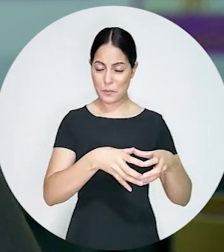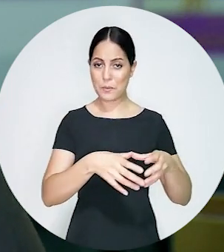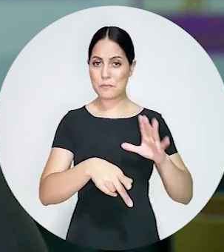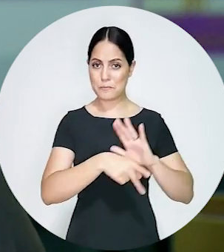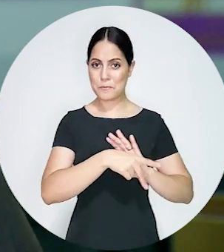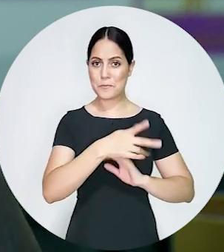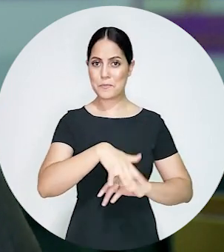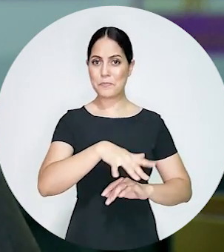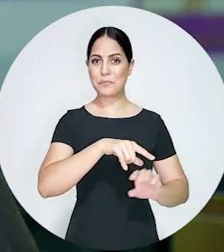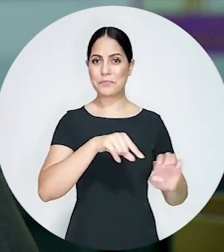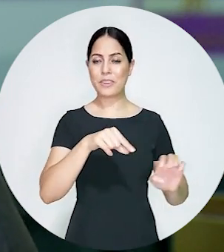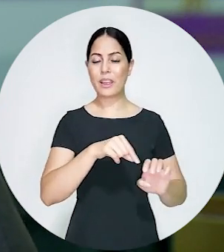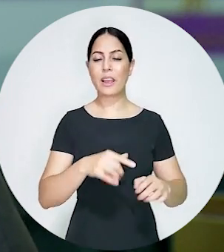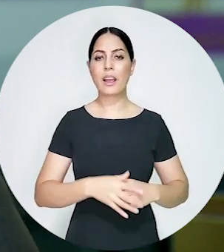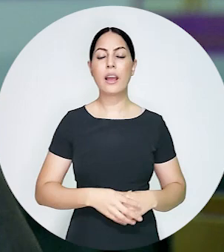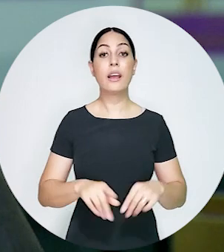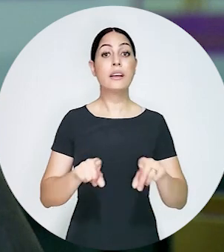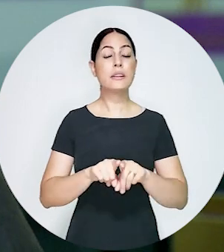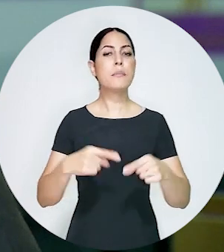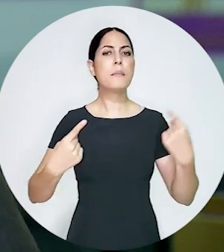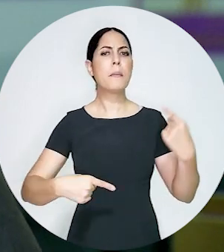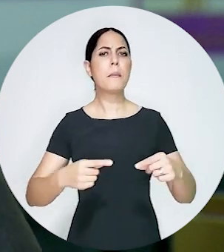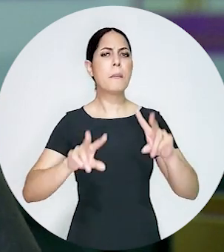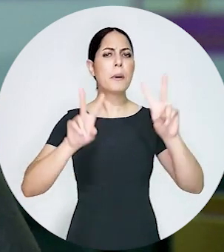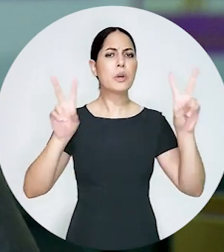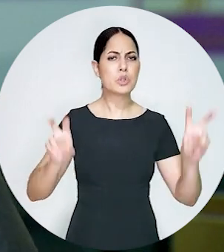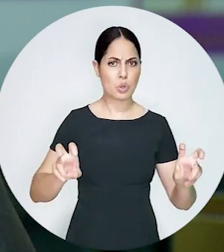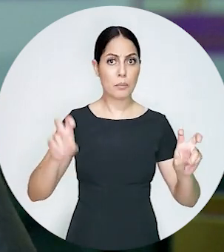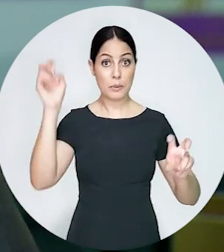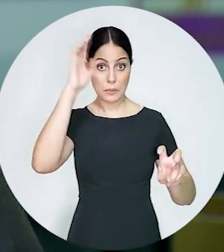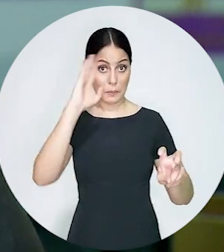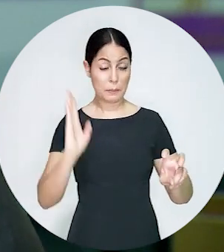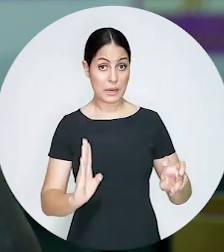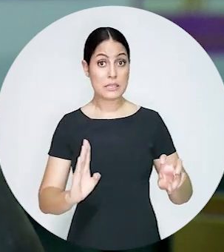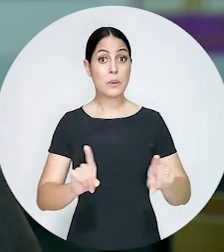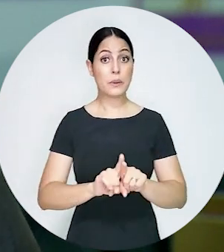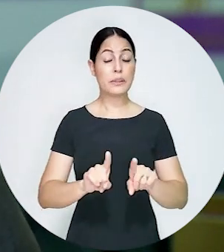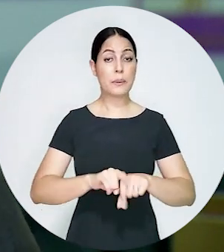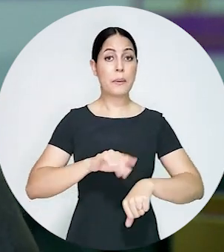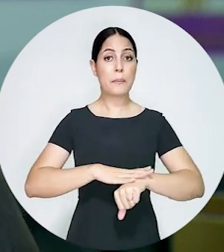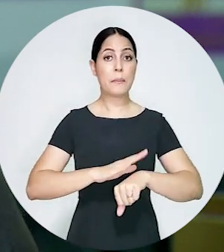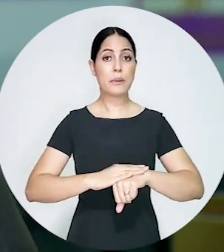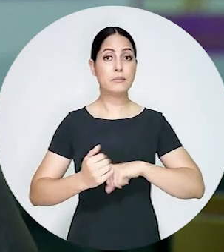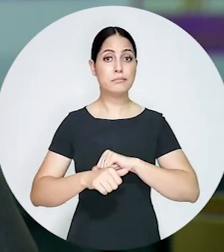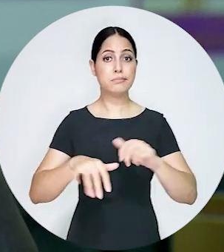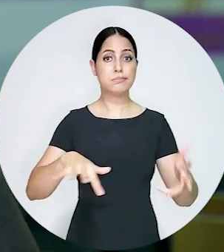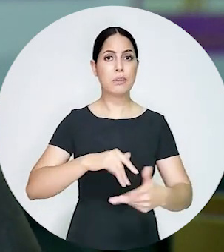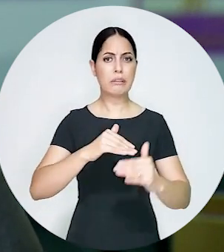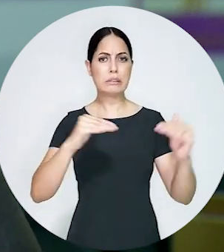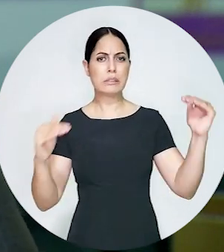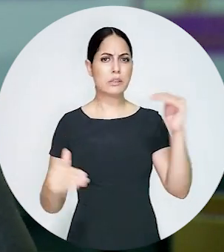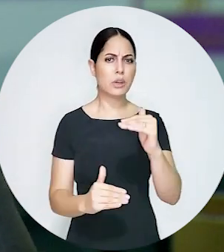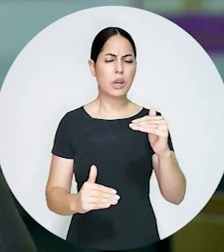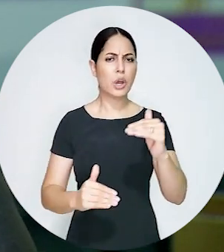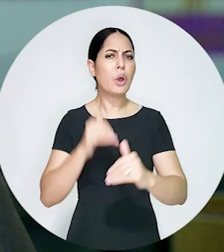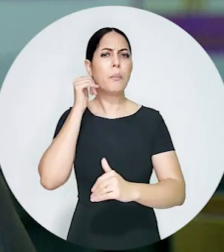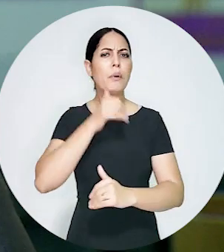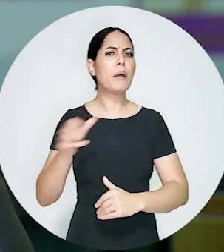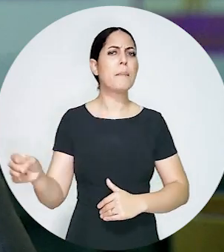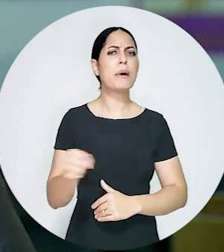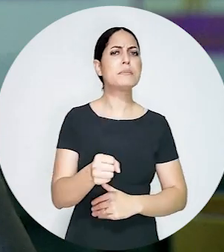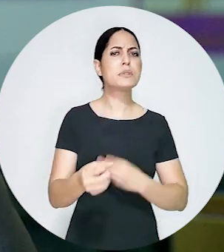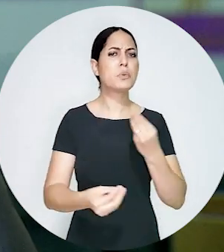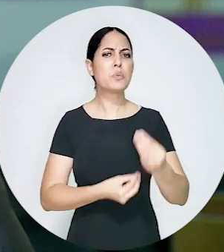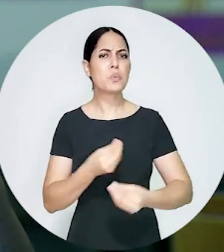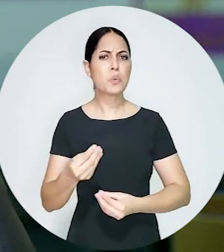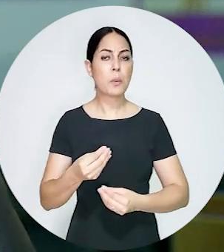economia, o desafio do combate à desigualdade pós-pandemia, a participação efetiva das mulheres e a paridade de